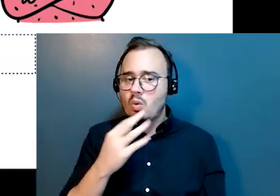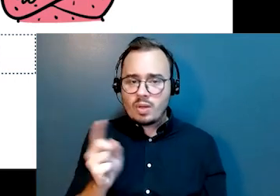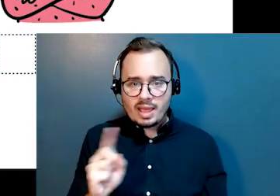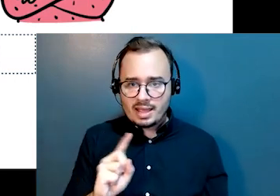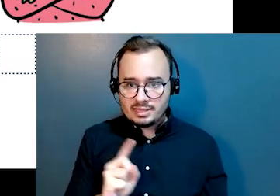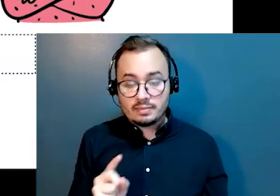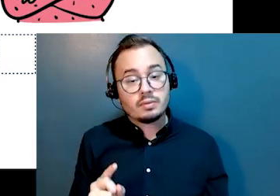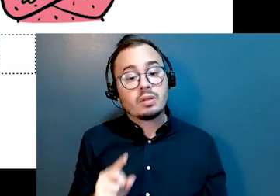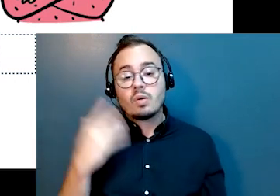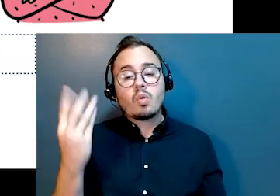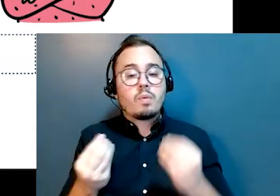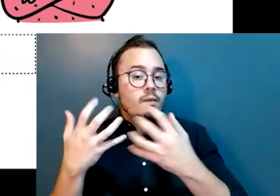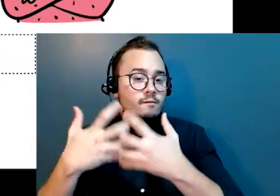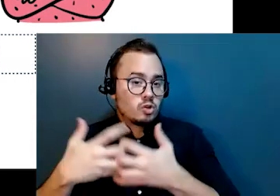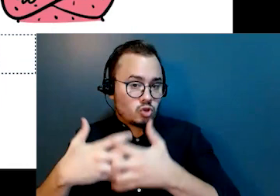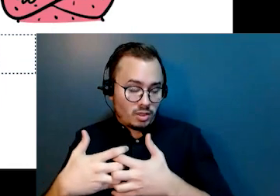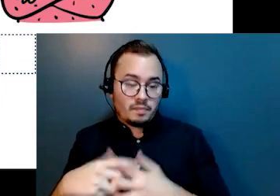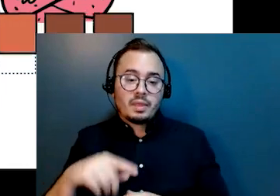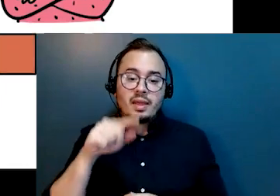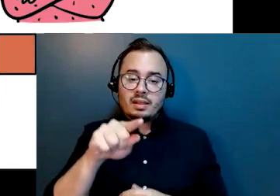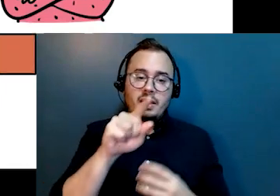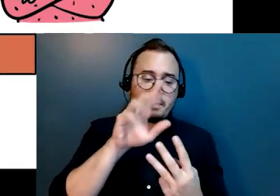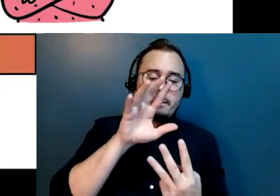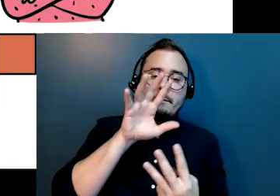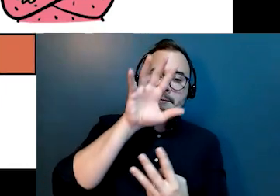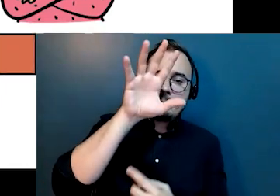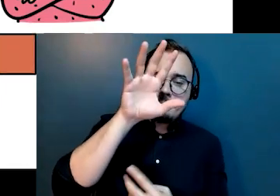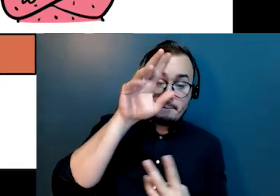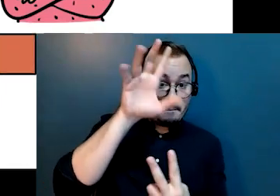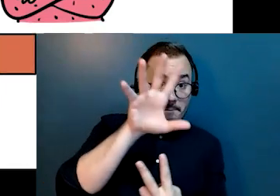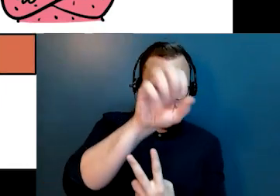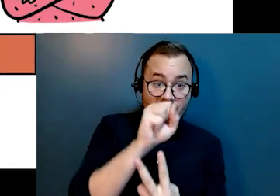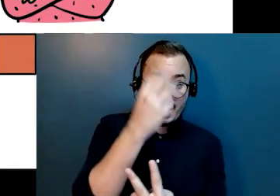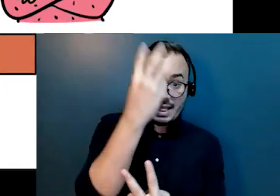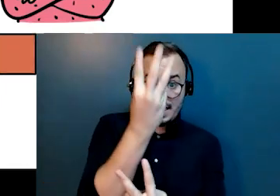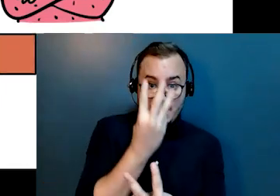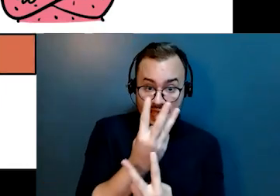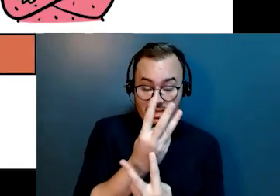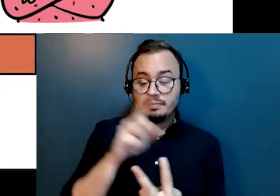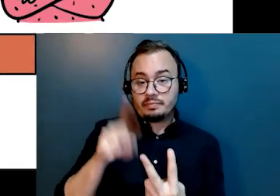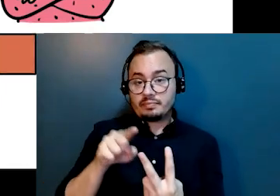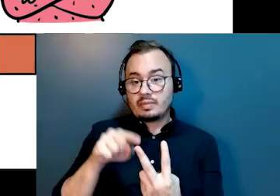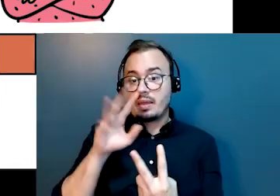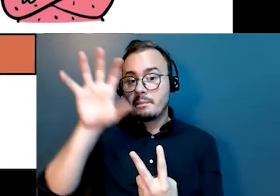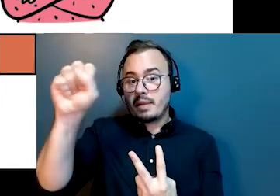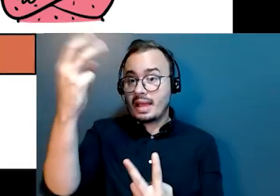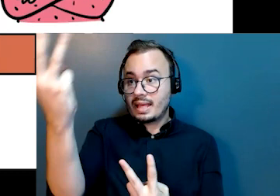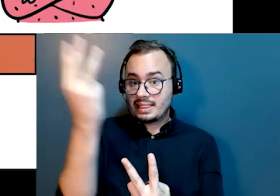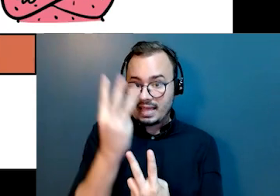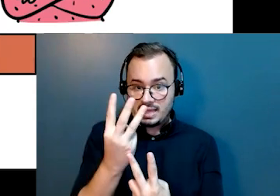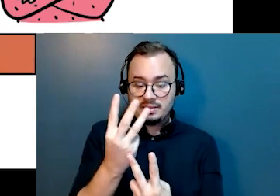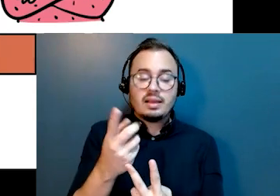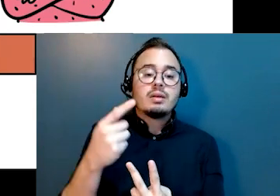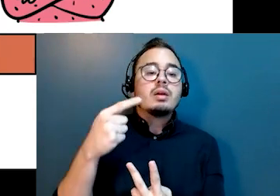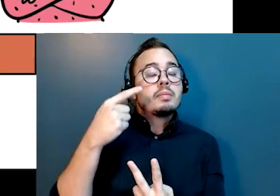puxa as 3 atividades iOS que ela vai fazer. A Bárbara puxa as 3 do back-end dela. Aí, digamos que a Ingrid, ela